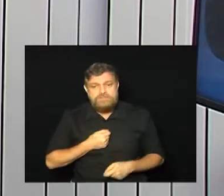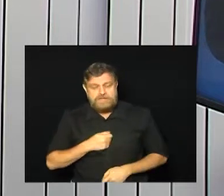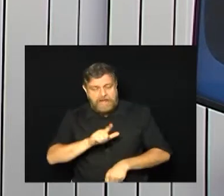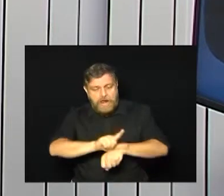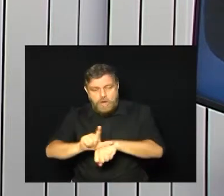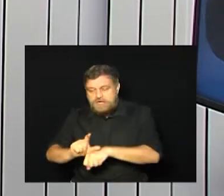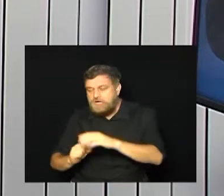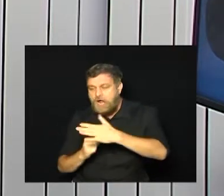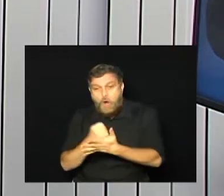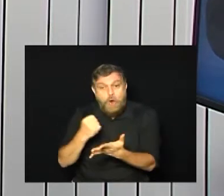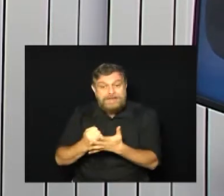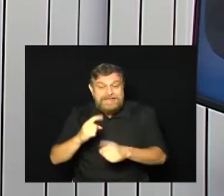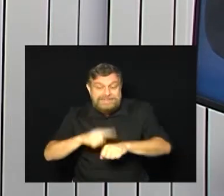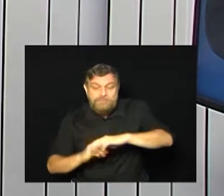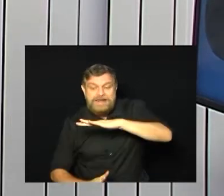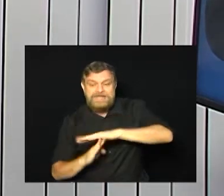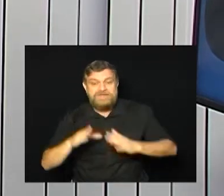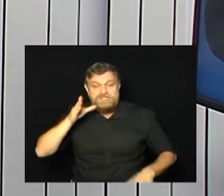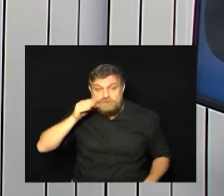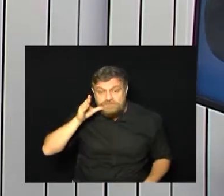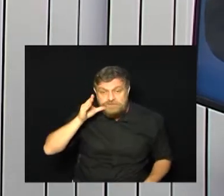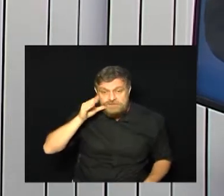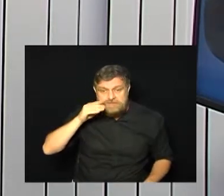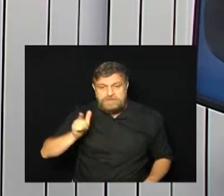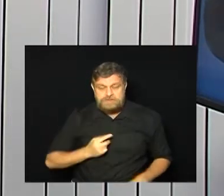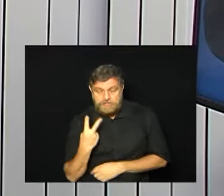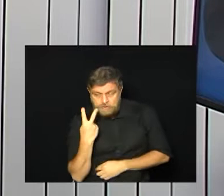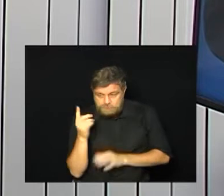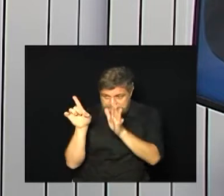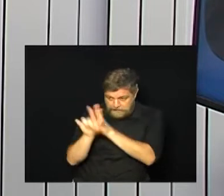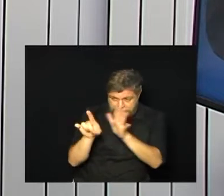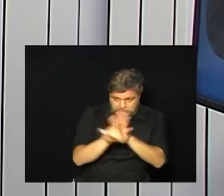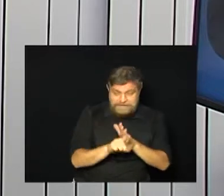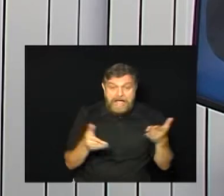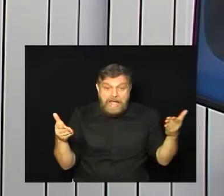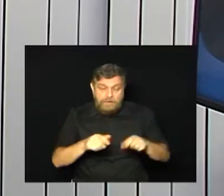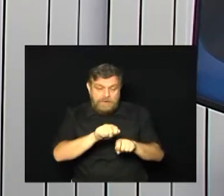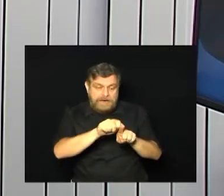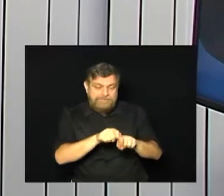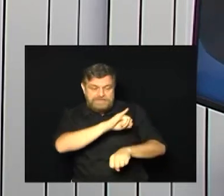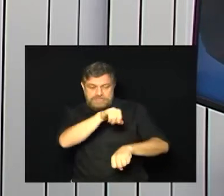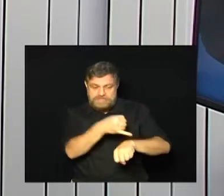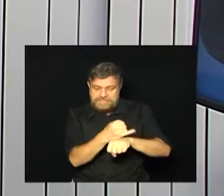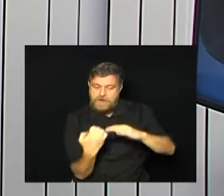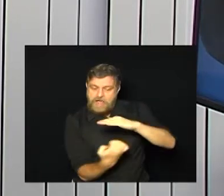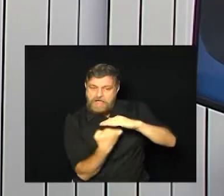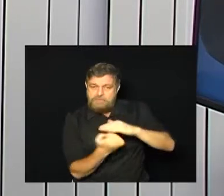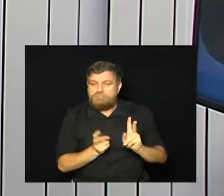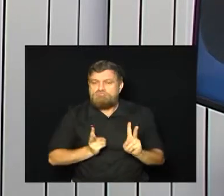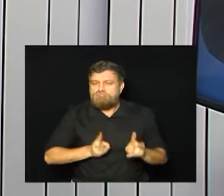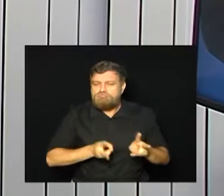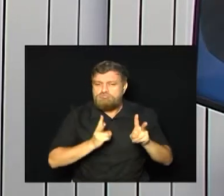contrata muitos temporários. Então, duas perguntas. Agora em janeiro, as empresas